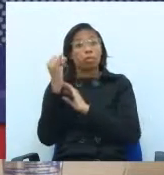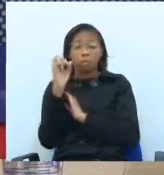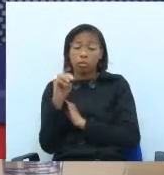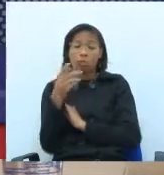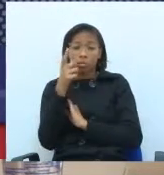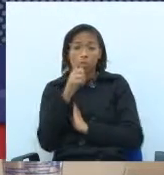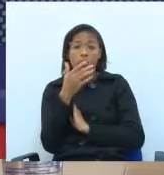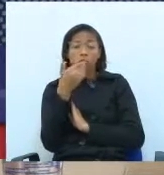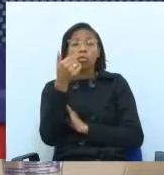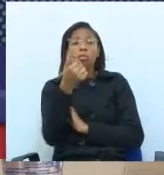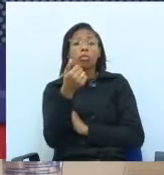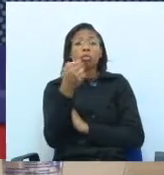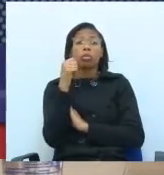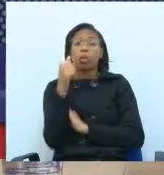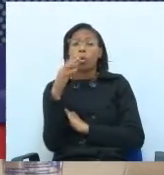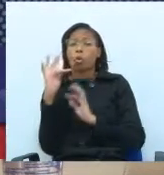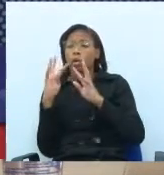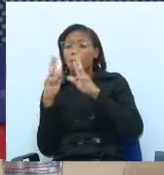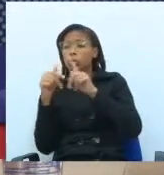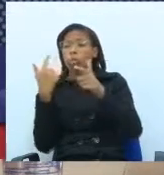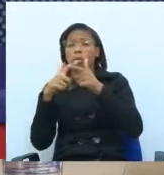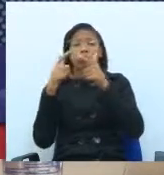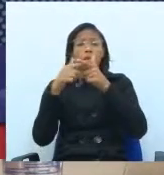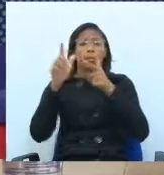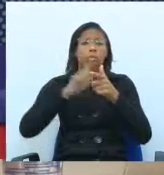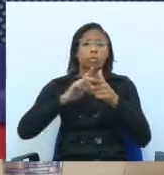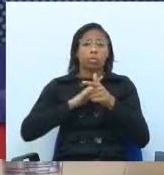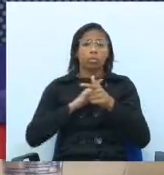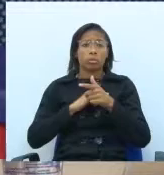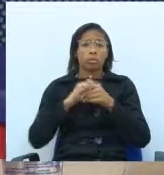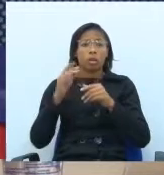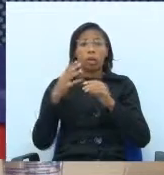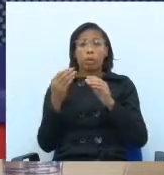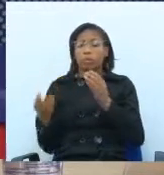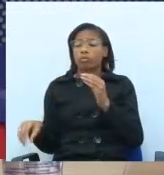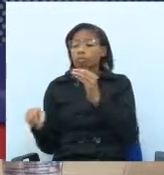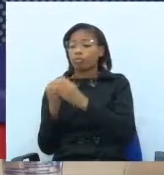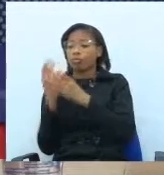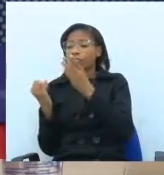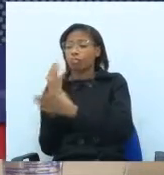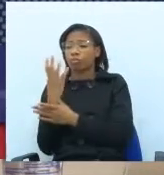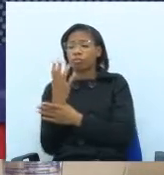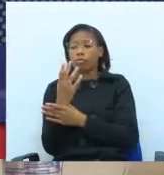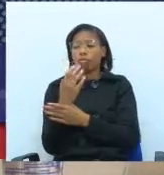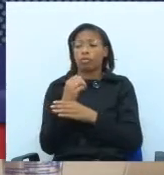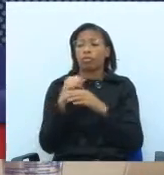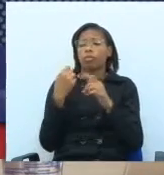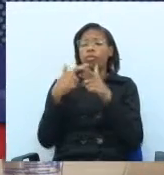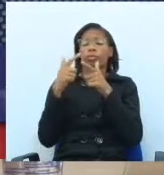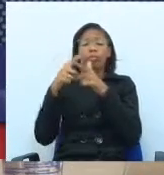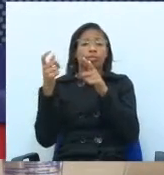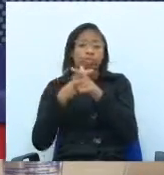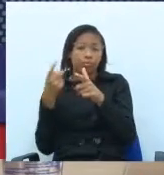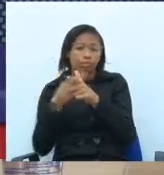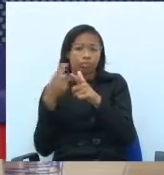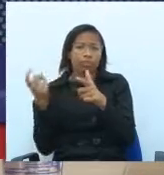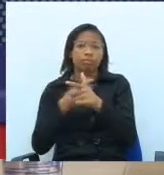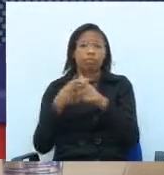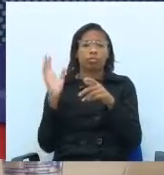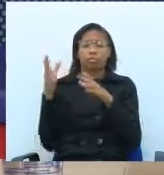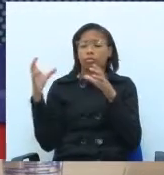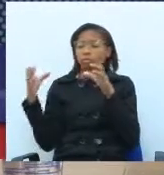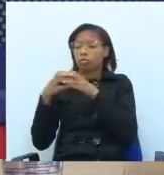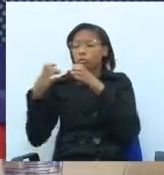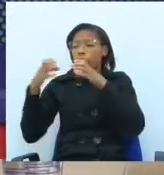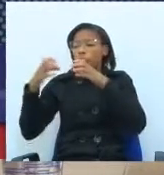resolver quase todos os problemas, e principalmente os problemas de investimento, problemas de dívida, das dívidas acumuladas ao